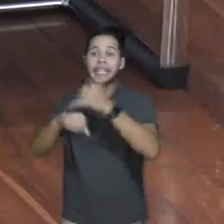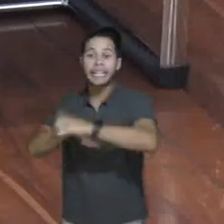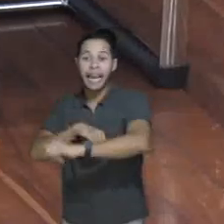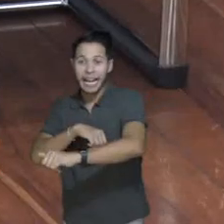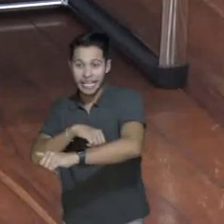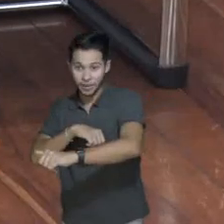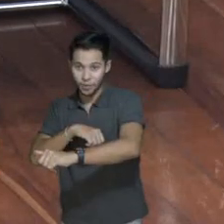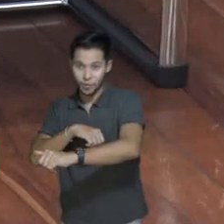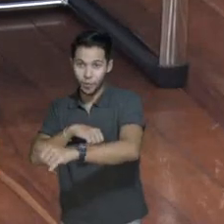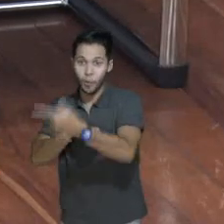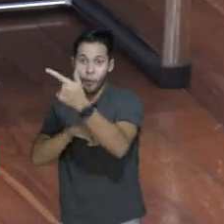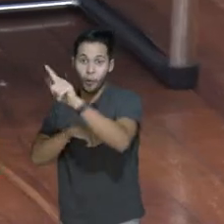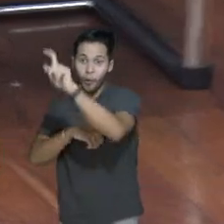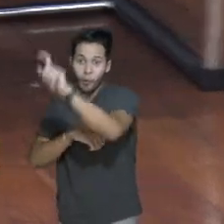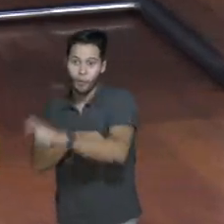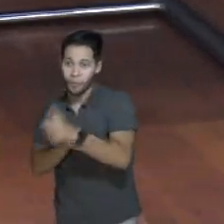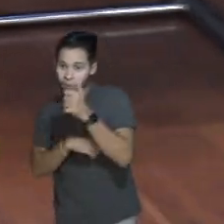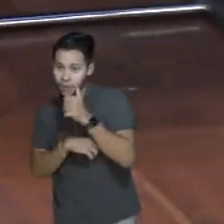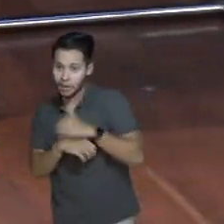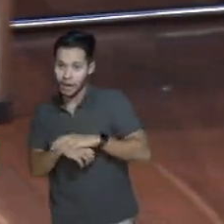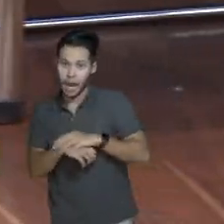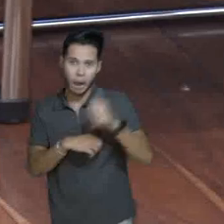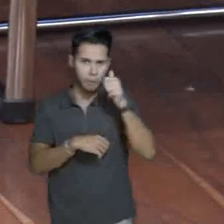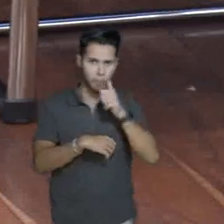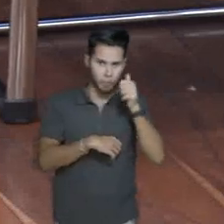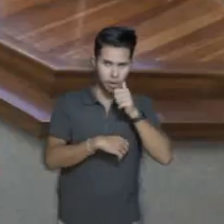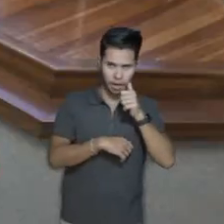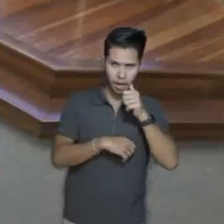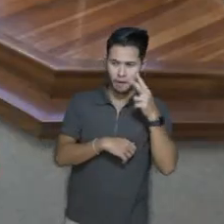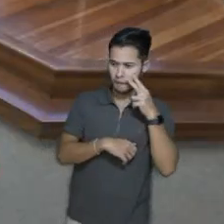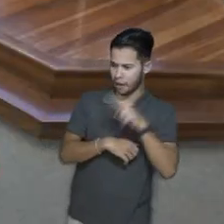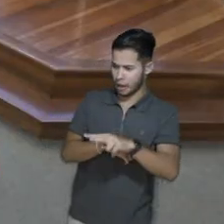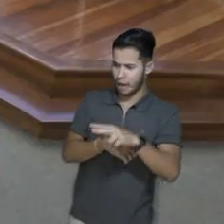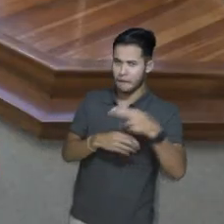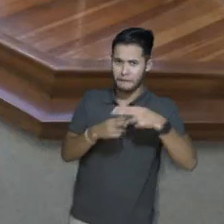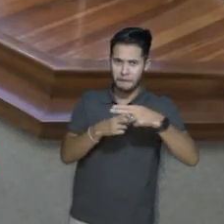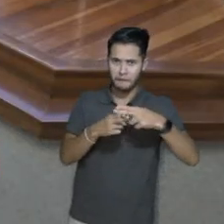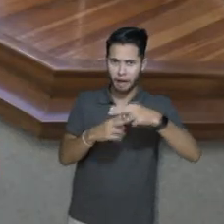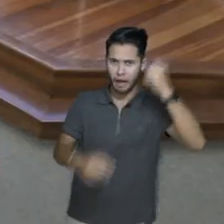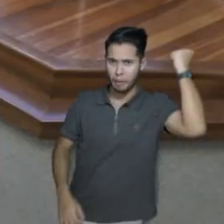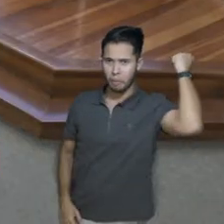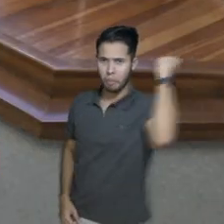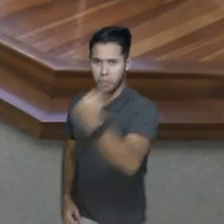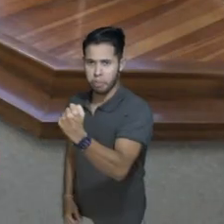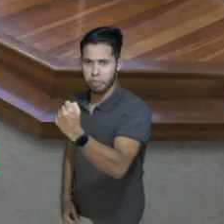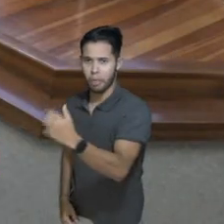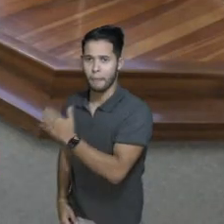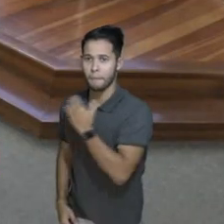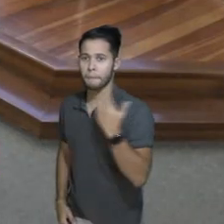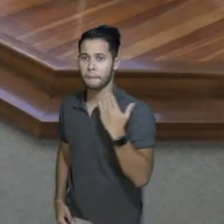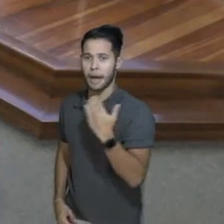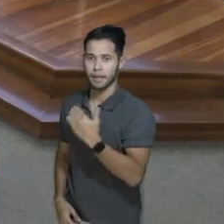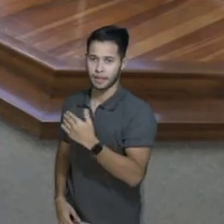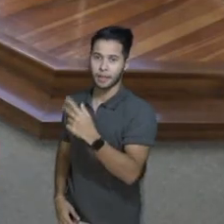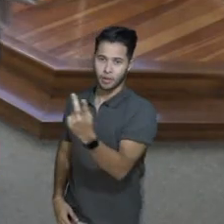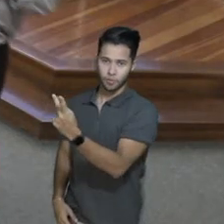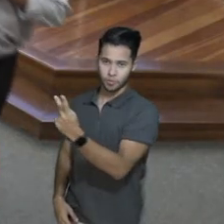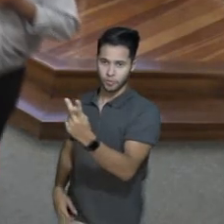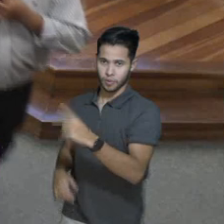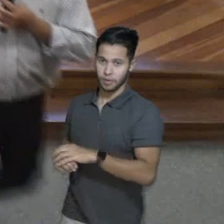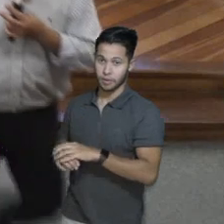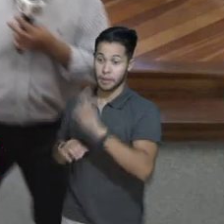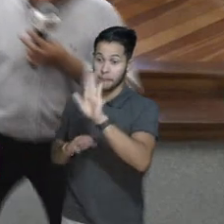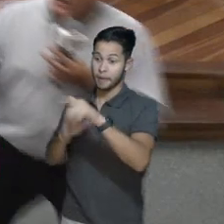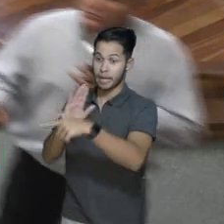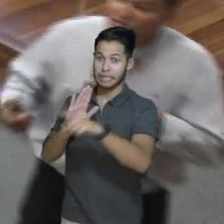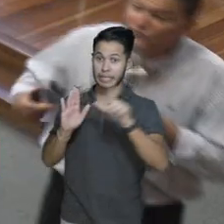esfaqueia o marido e a amante aquela mulher vai ao Tribunal do Júri e a julgada ela nunca tinha matado ninguém ela nunca tinha